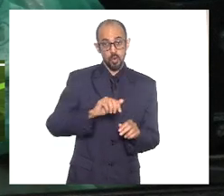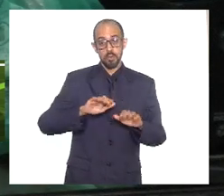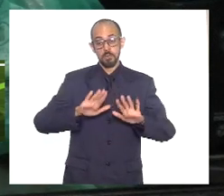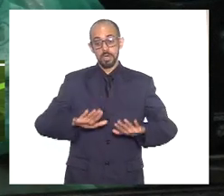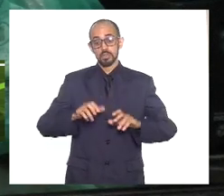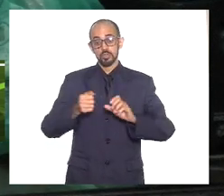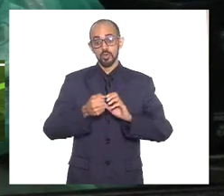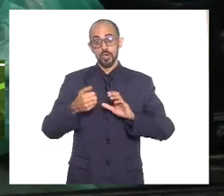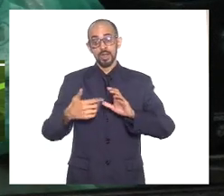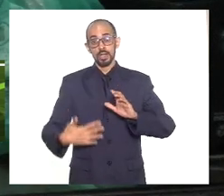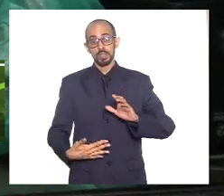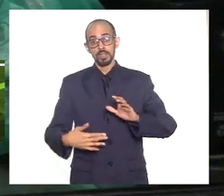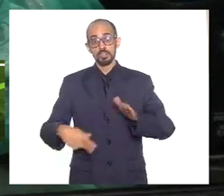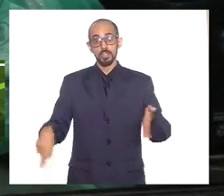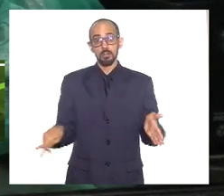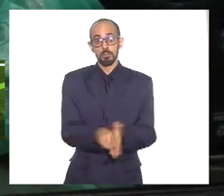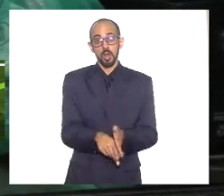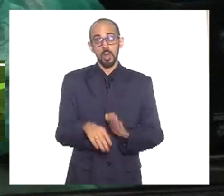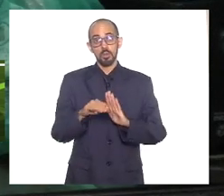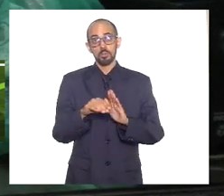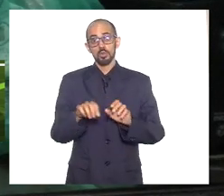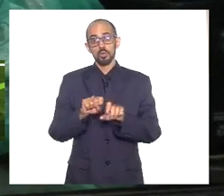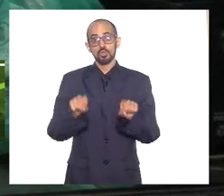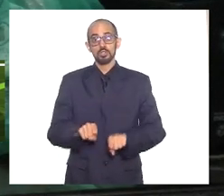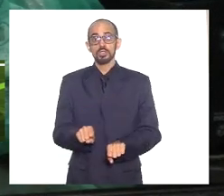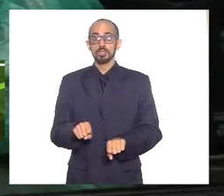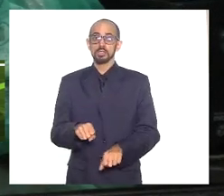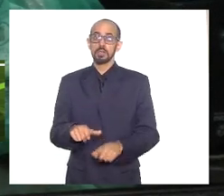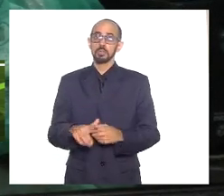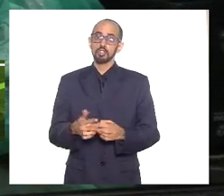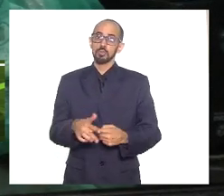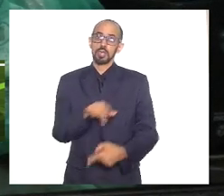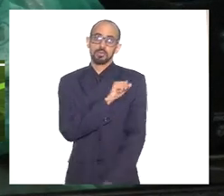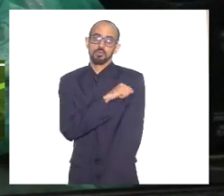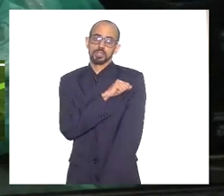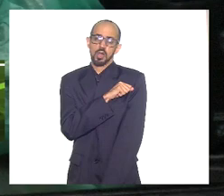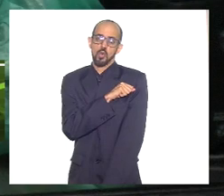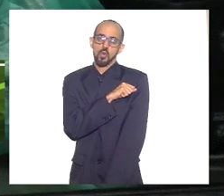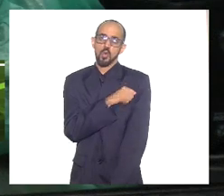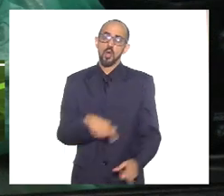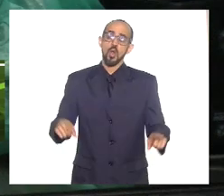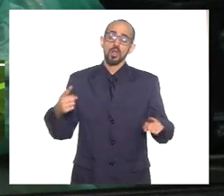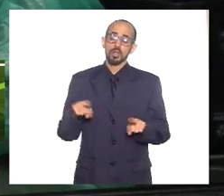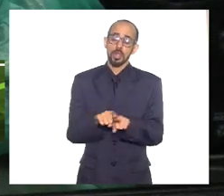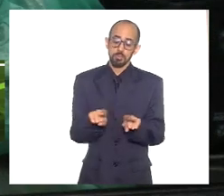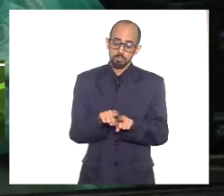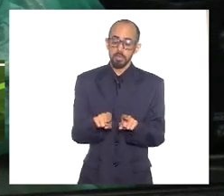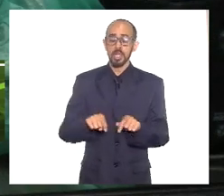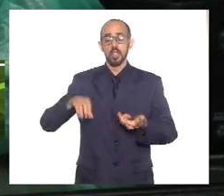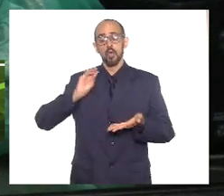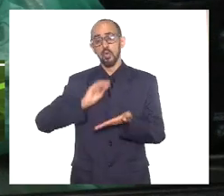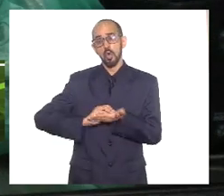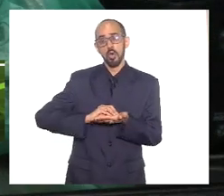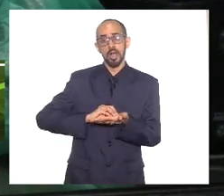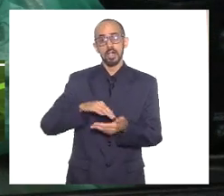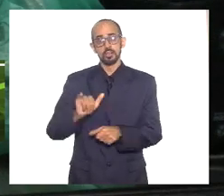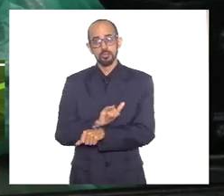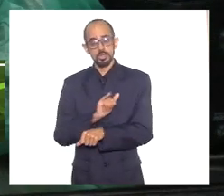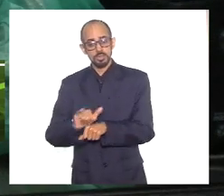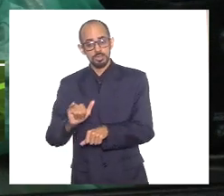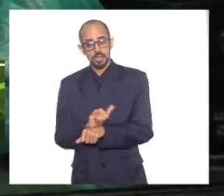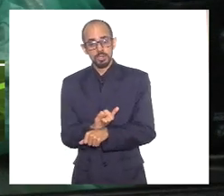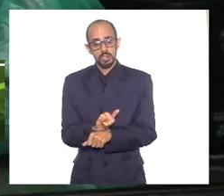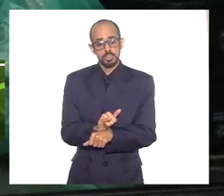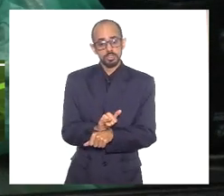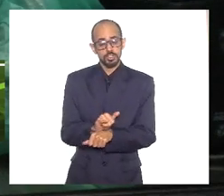de recuperação fiscal. E talvez pudesse também ter uma cesta de atividades